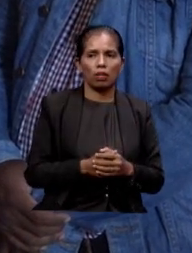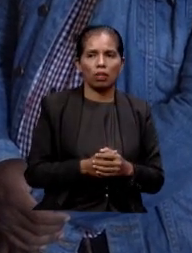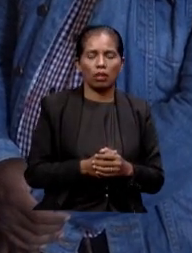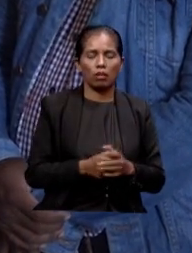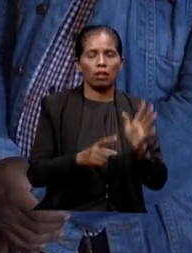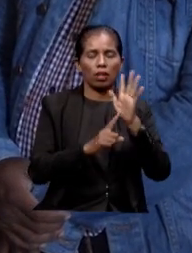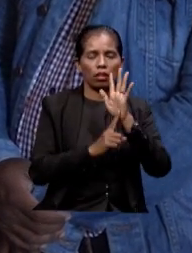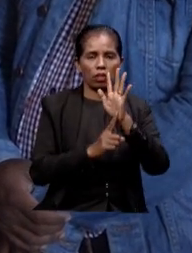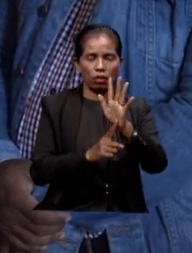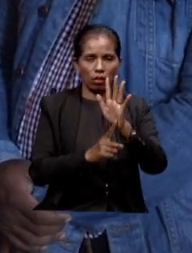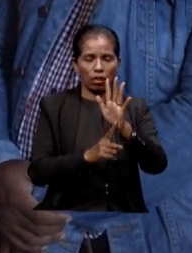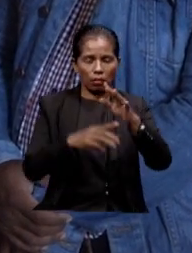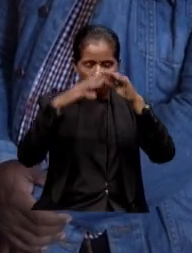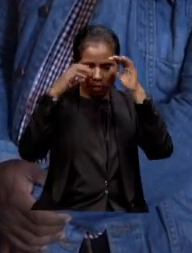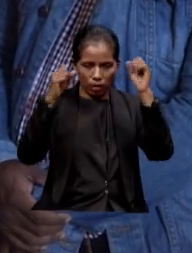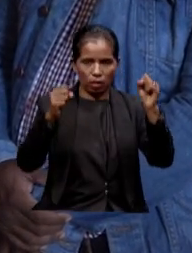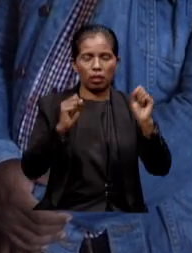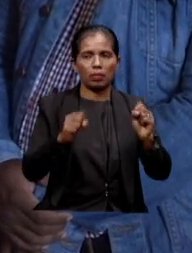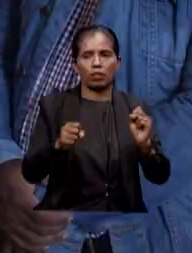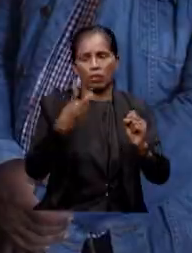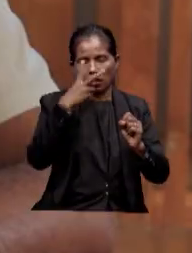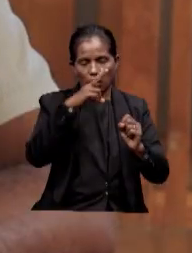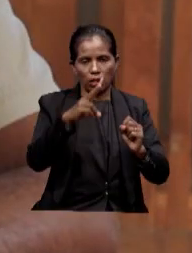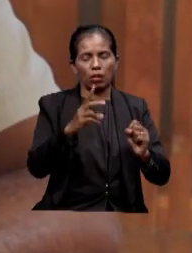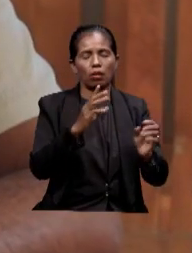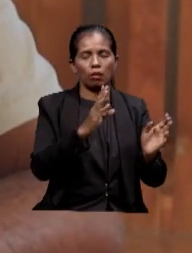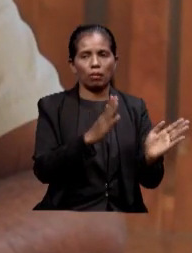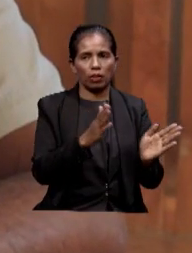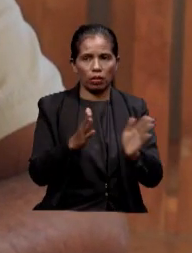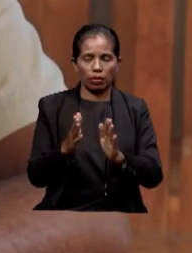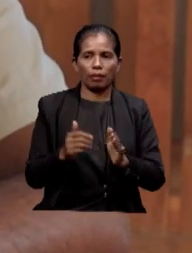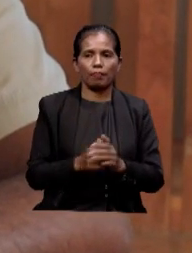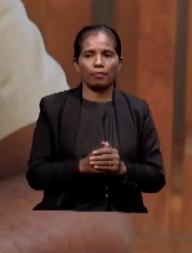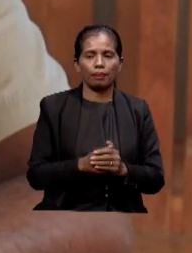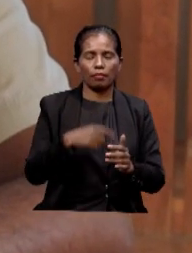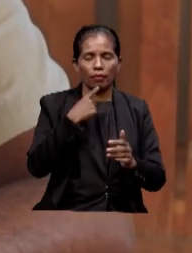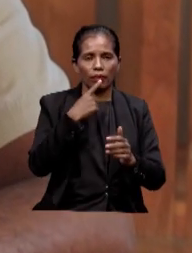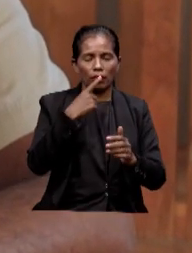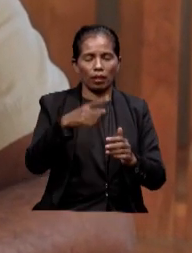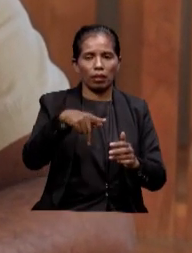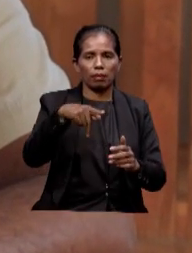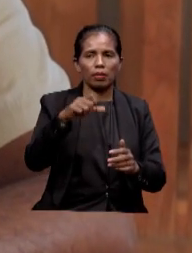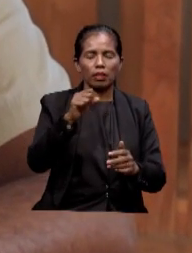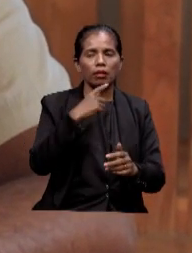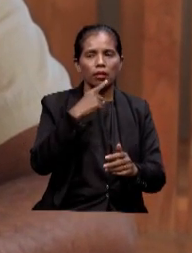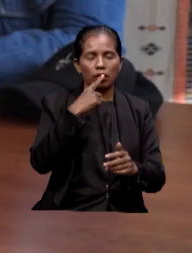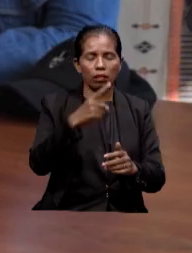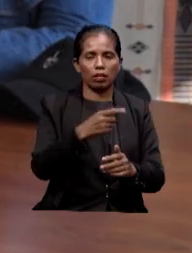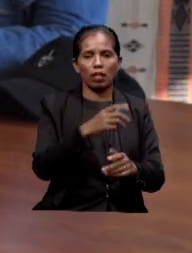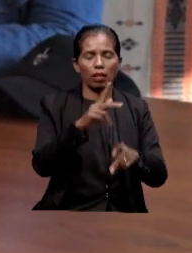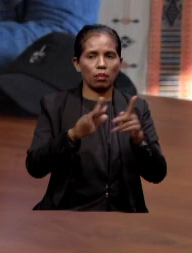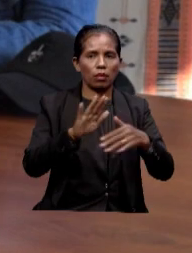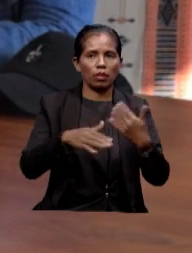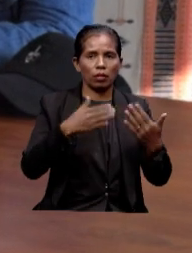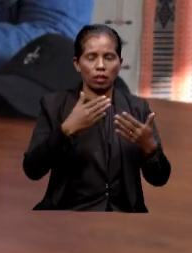passa ela para o presidente da República para depois me acompanhar no processo. Enquanto porta-voz Unisma ativista pro RTL explica, cidadão Sira